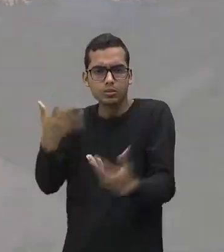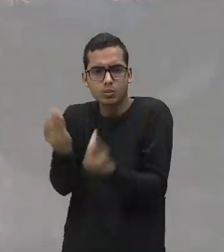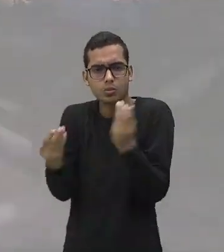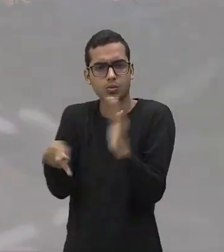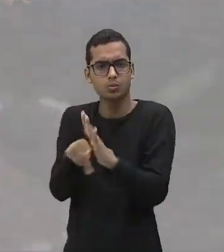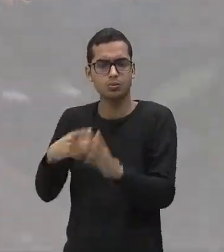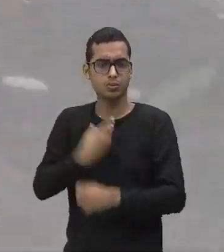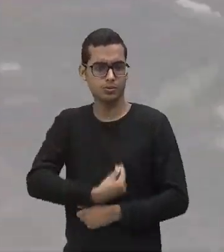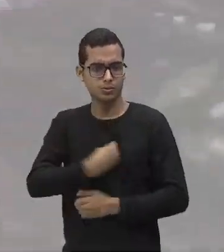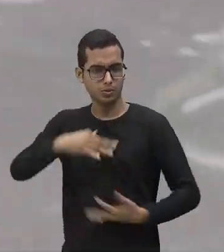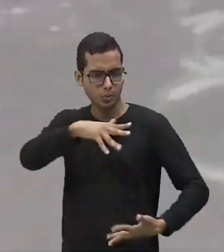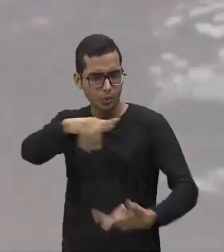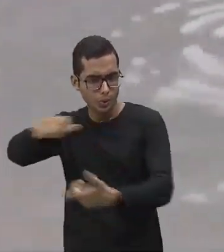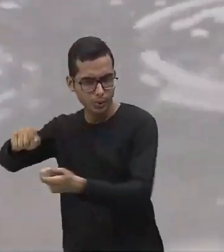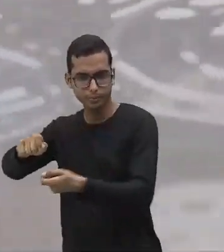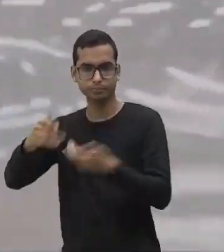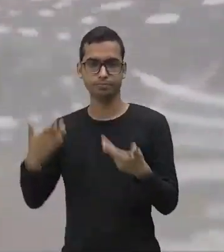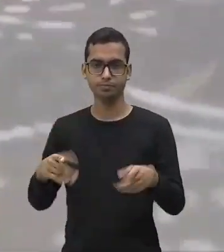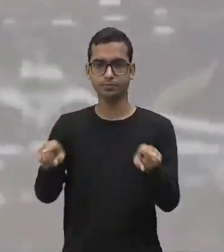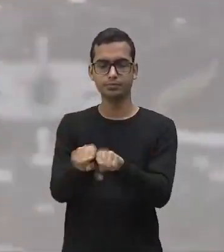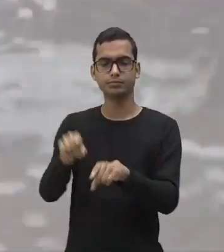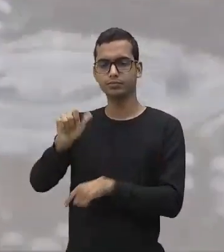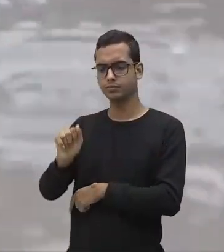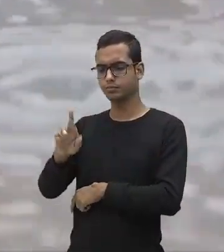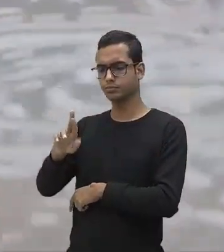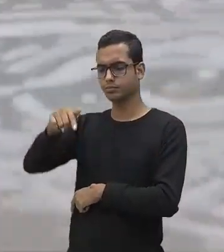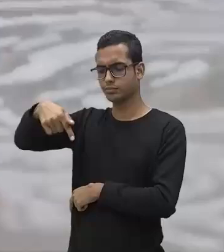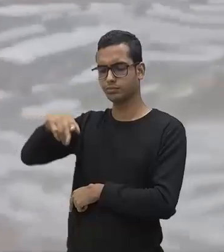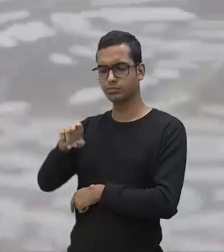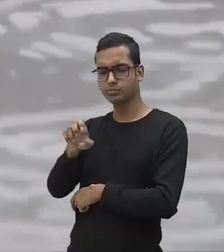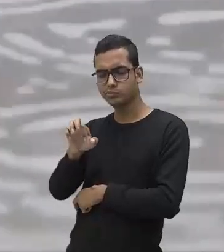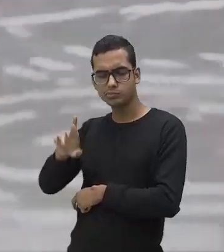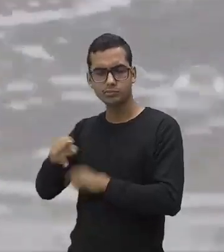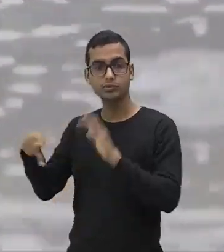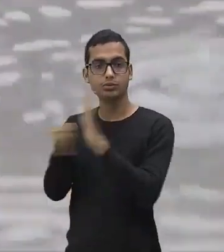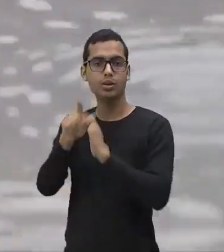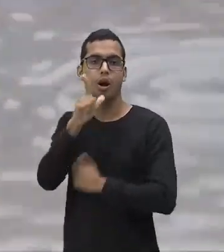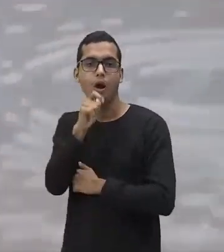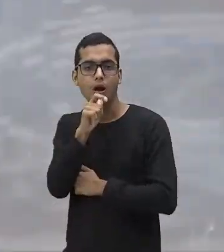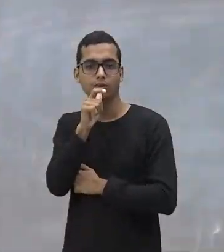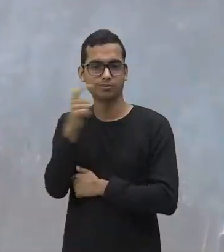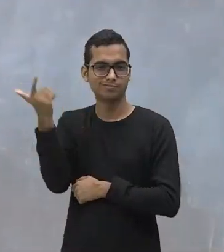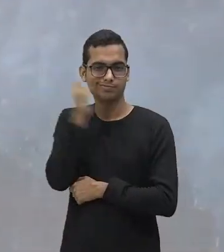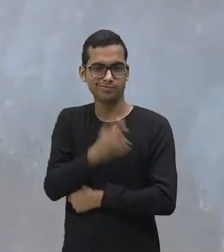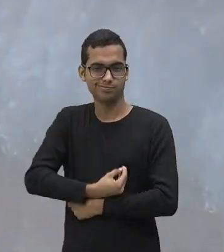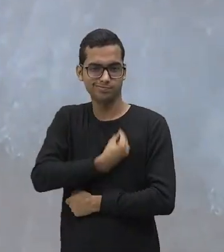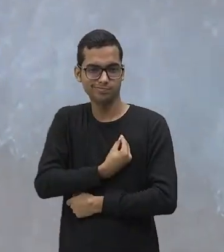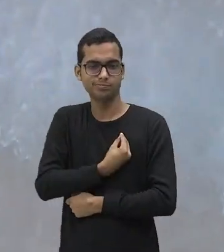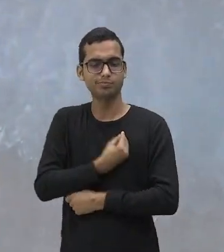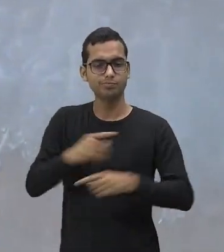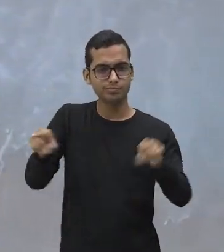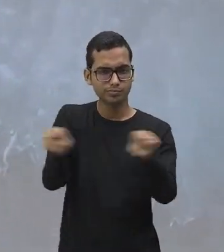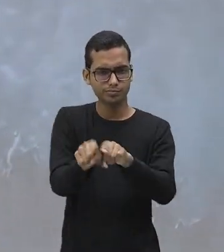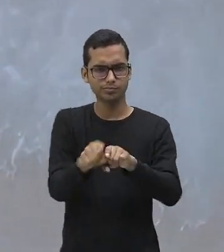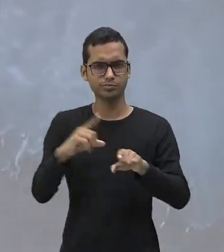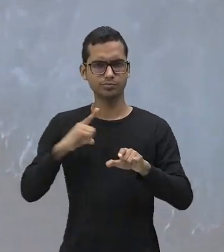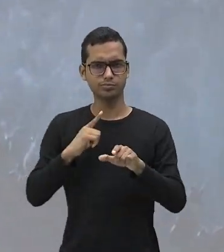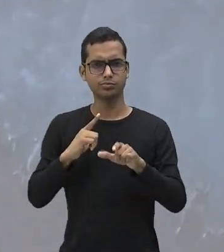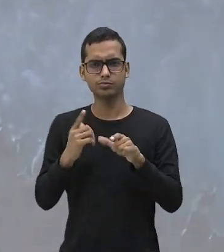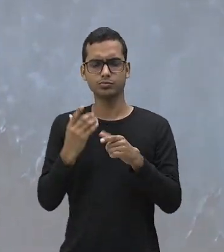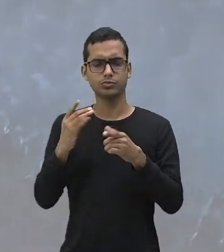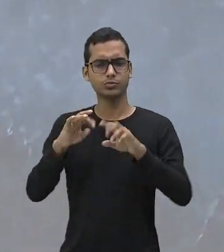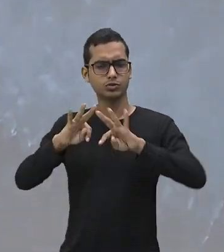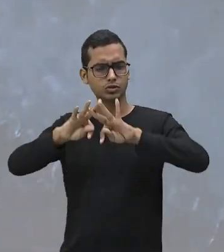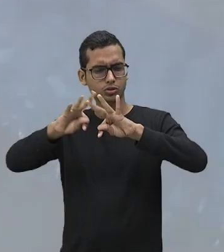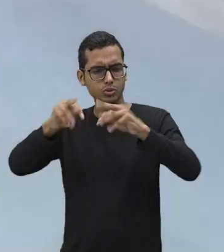realidade. Para ele, esse arqué era a água, elemento essencial para a vida e presente em todas as formas